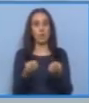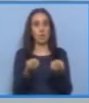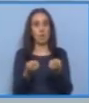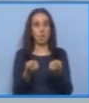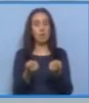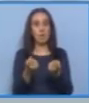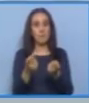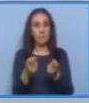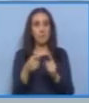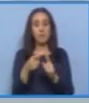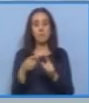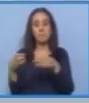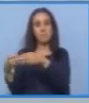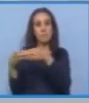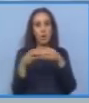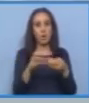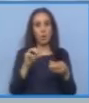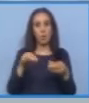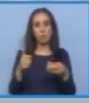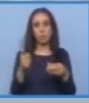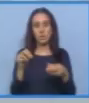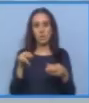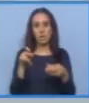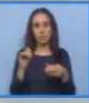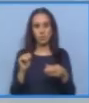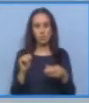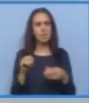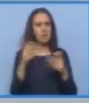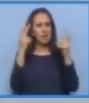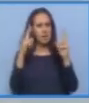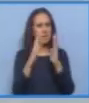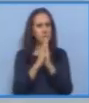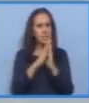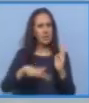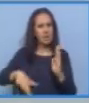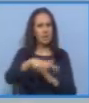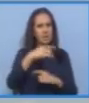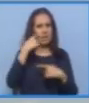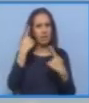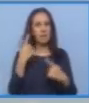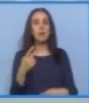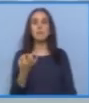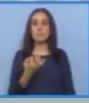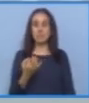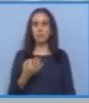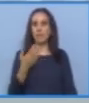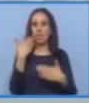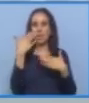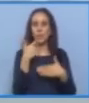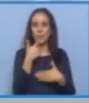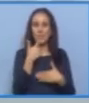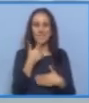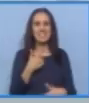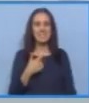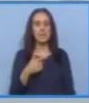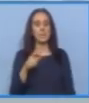no noviciado dos missionários combonianos. E vi umas imagens também dessa missa ao ar livre. Exatamente. Estava demasiado calor.